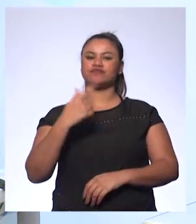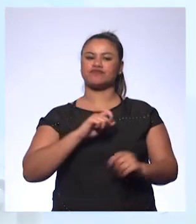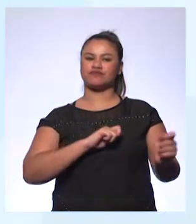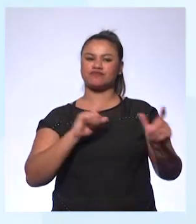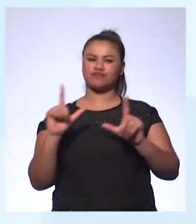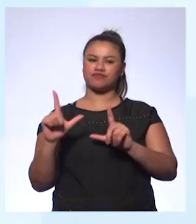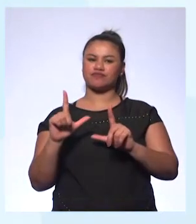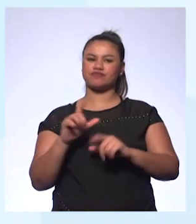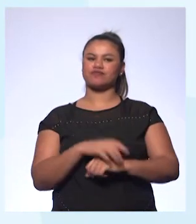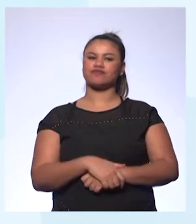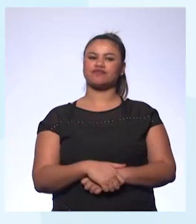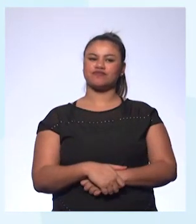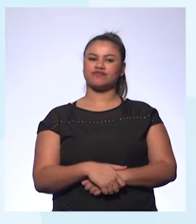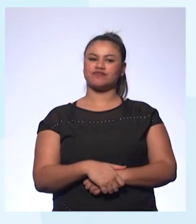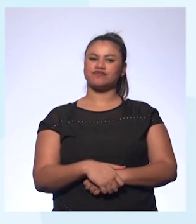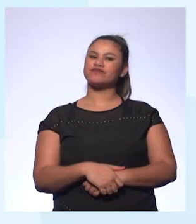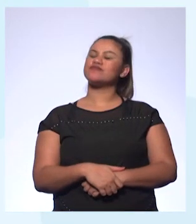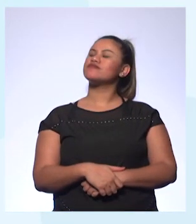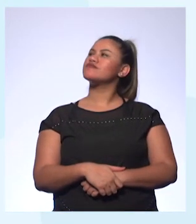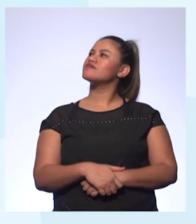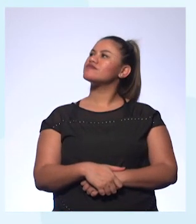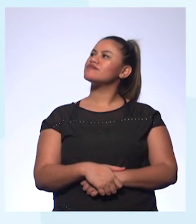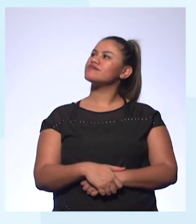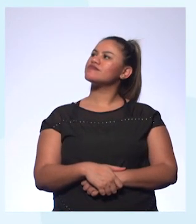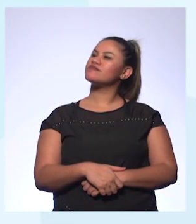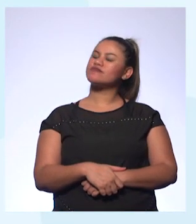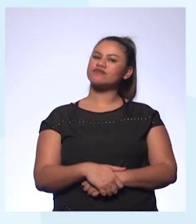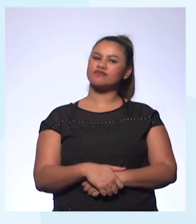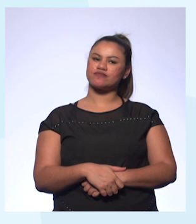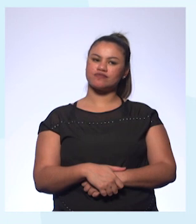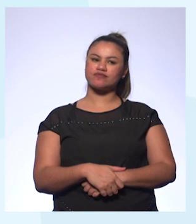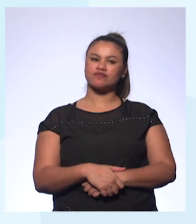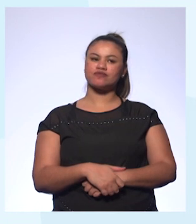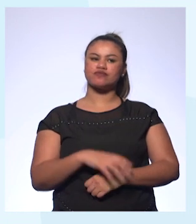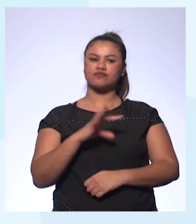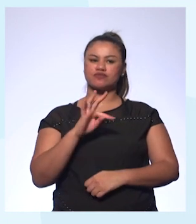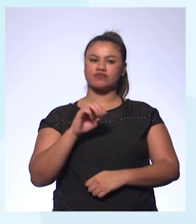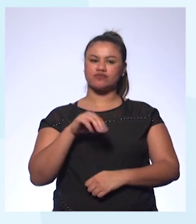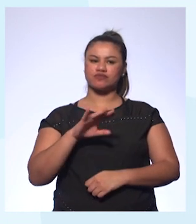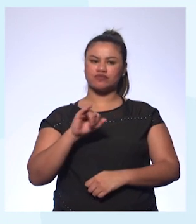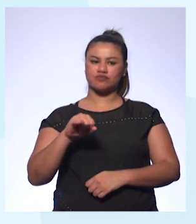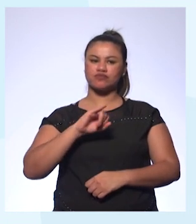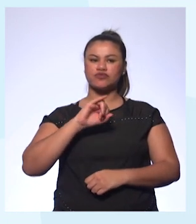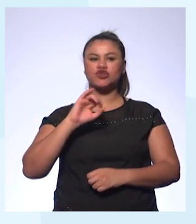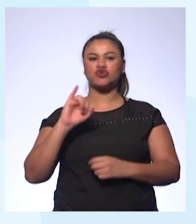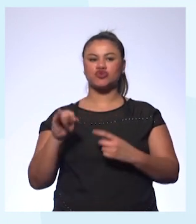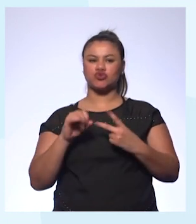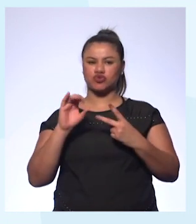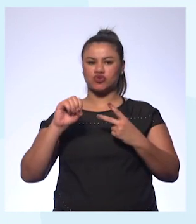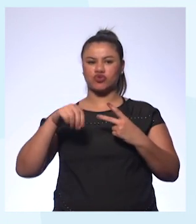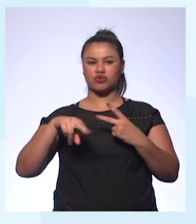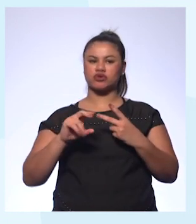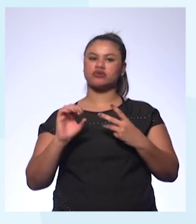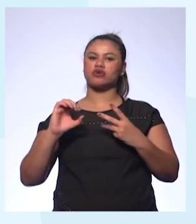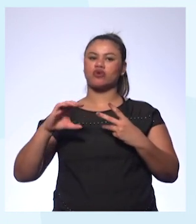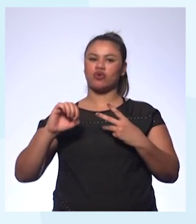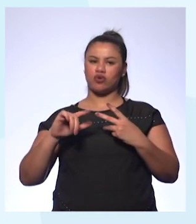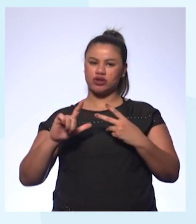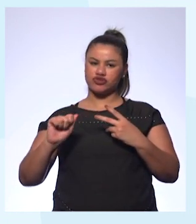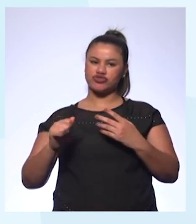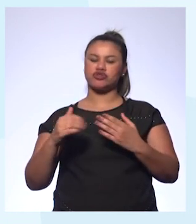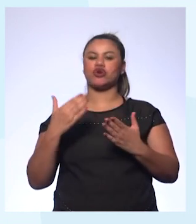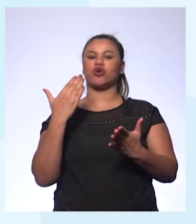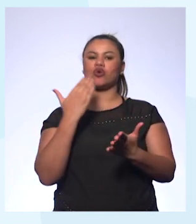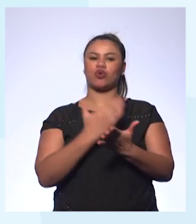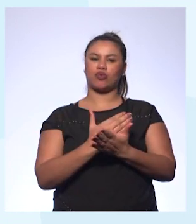não no próximo slide já ele tá tome aí tá escrito de Johnny colégio tá usando ele fim então você tem que falar o quê que o Tony vai